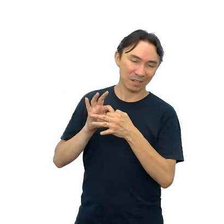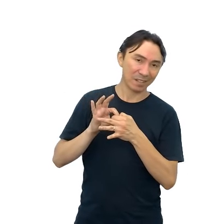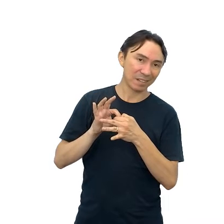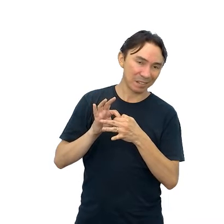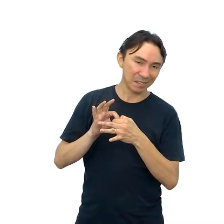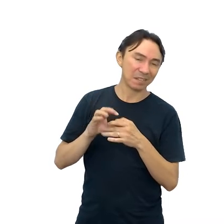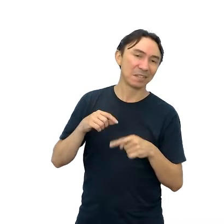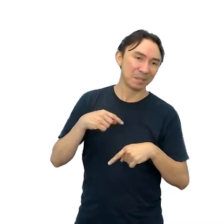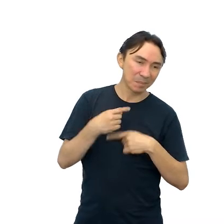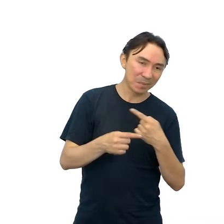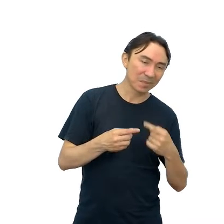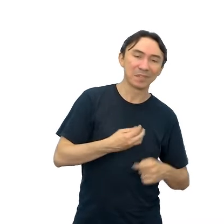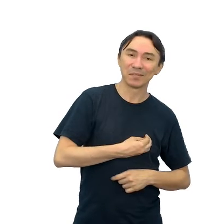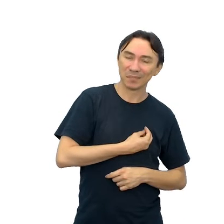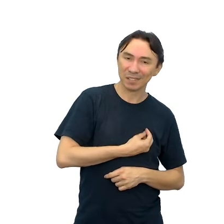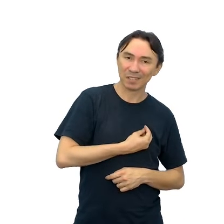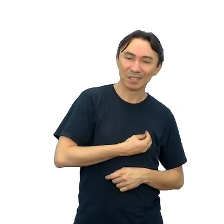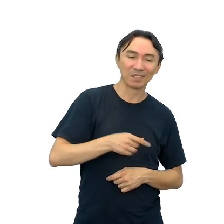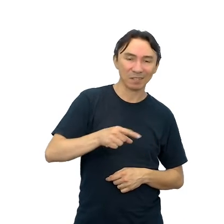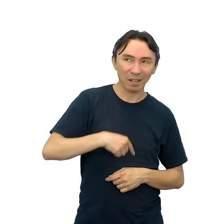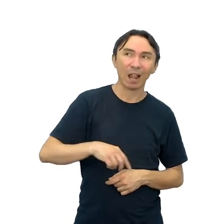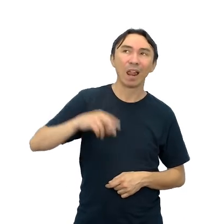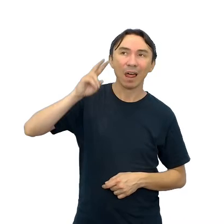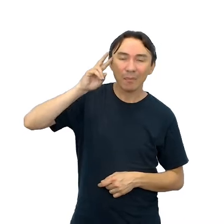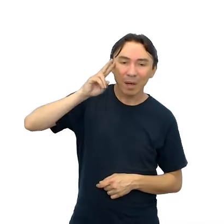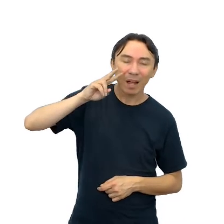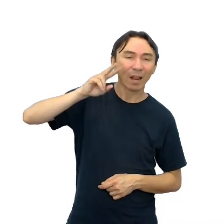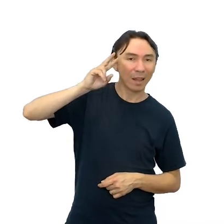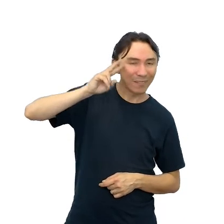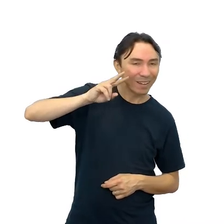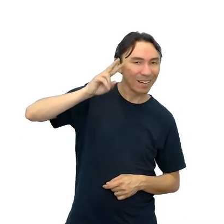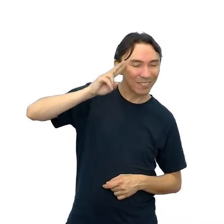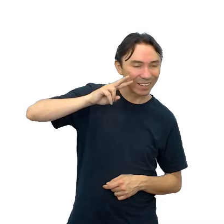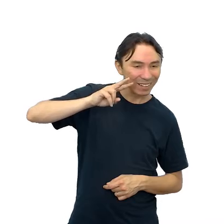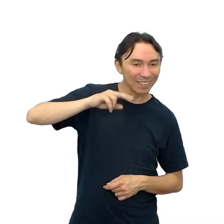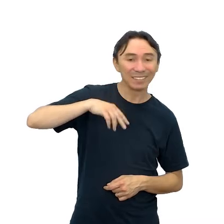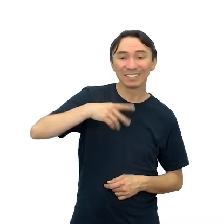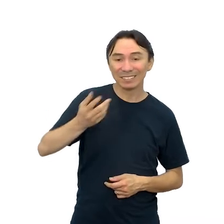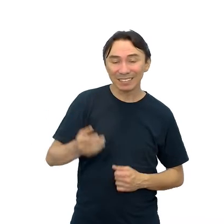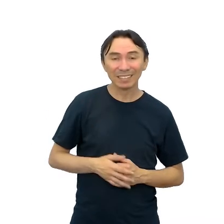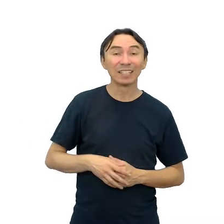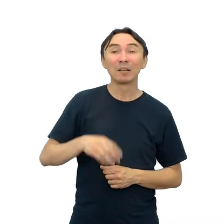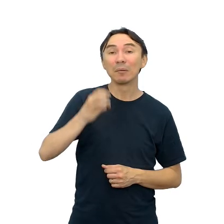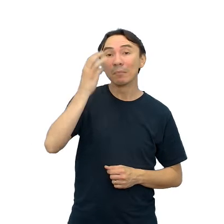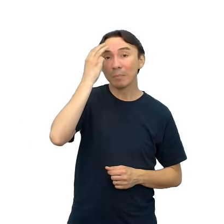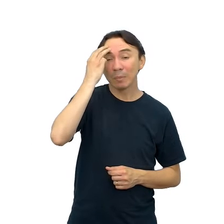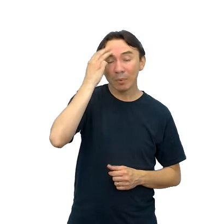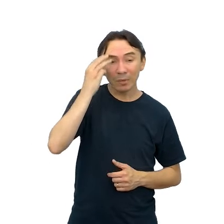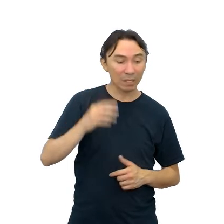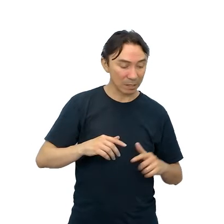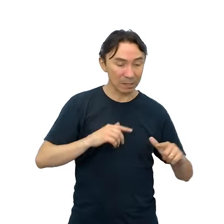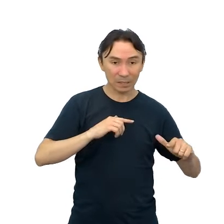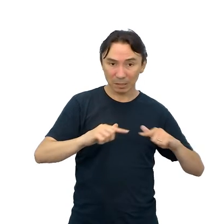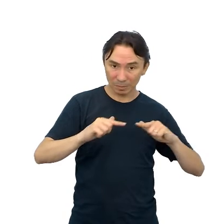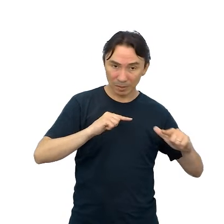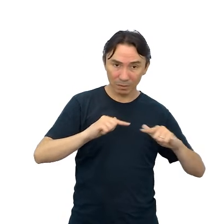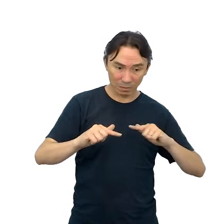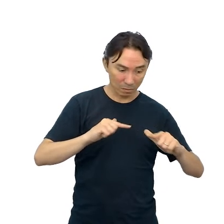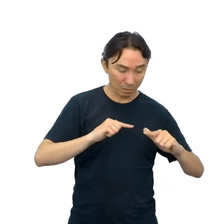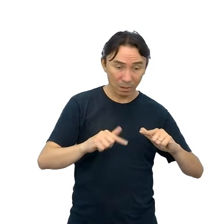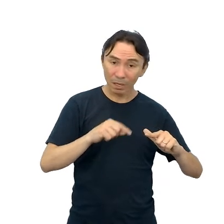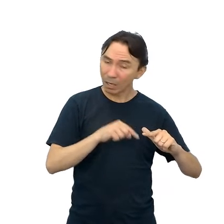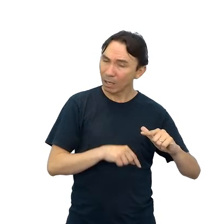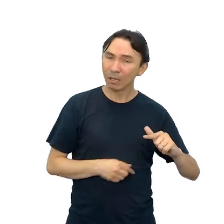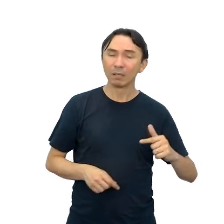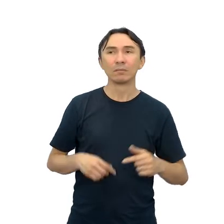tempo na nossa vida, né? Então, esse processo de memória de trabalho, ele é fundamental